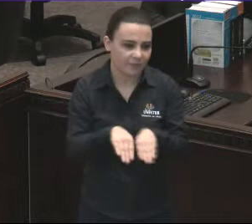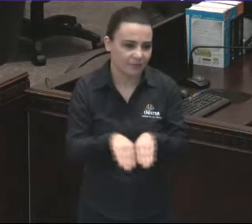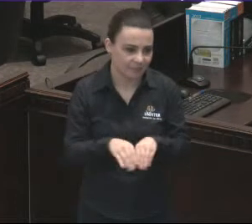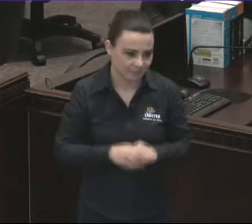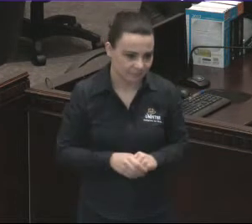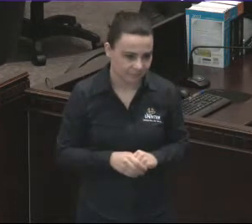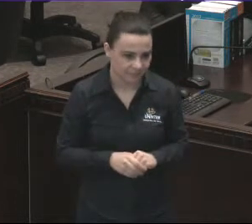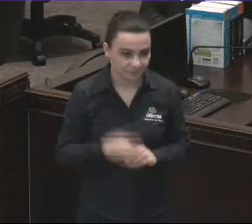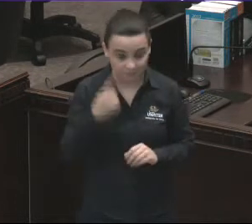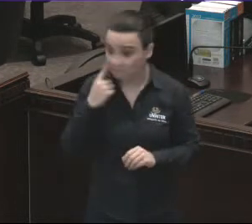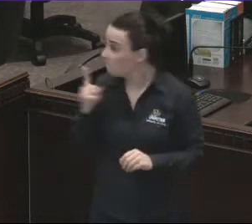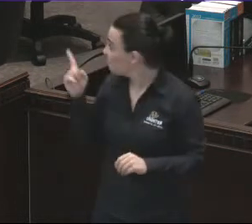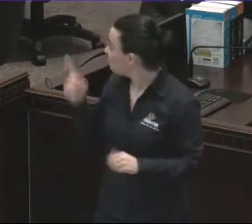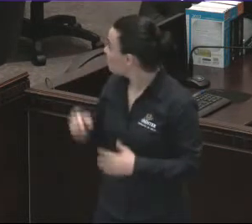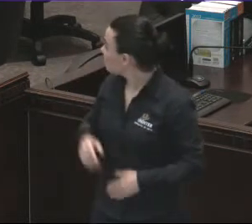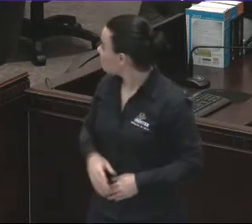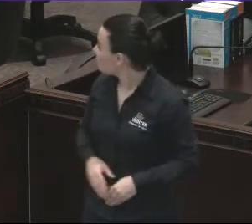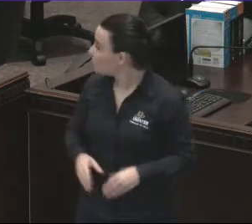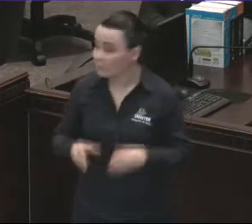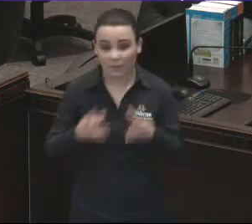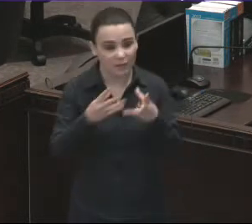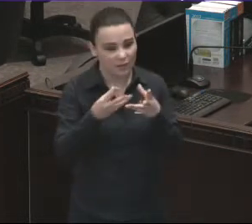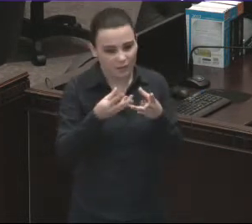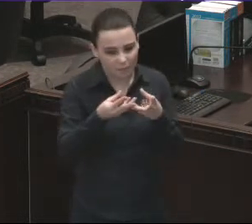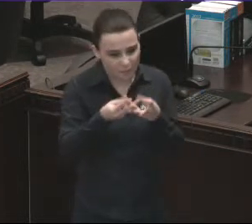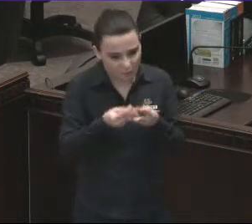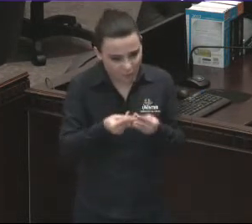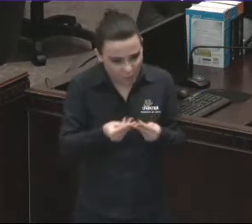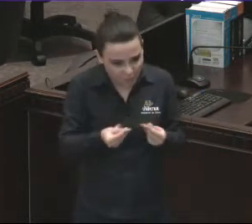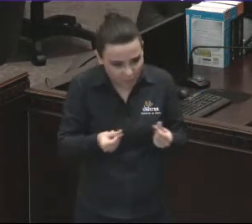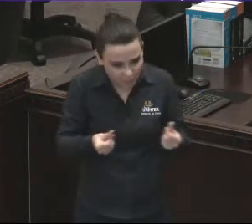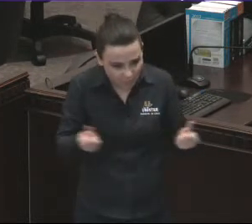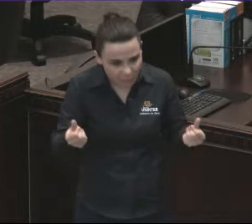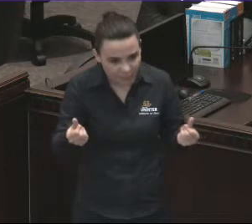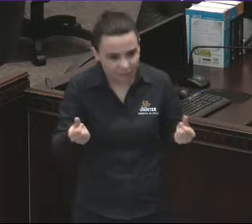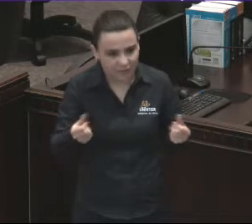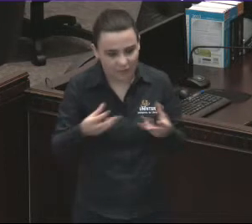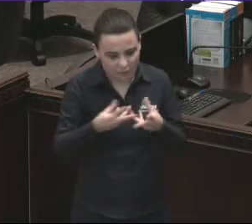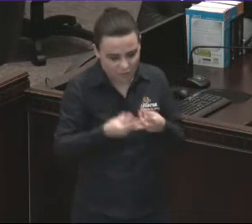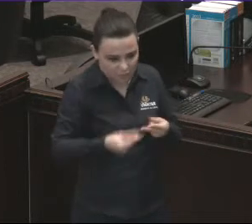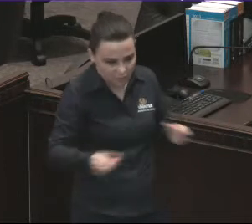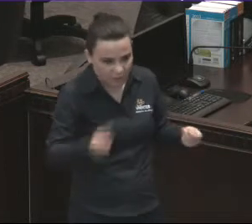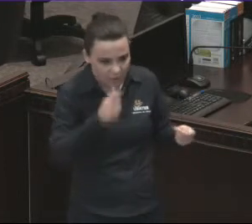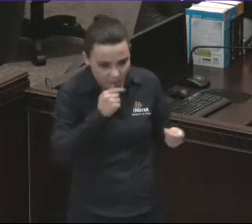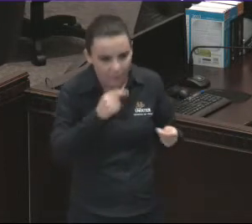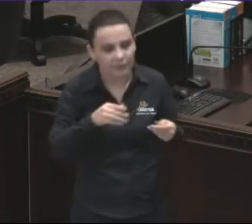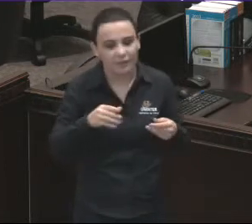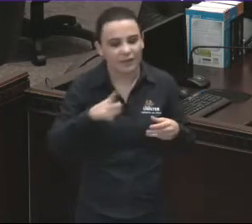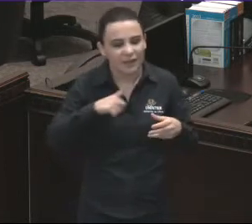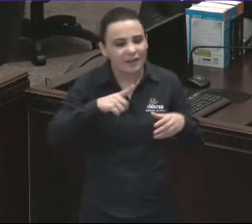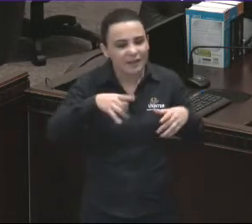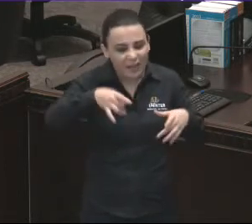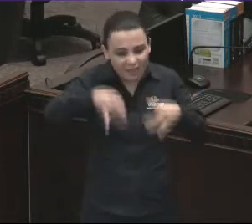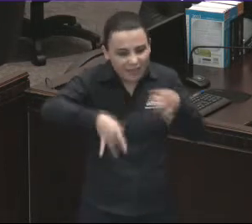muito solúvel em água, solubilizado na água, e esse lodo, então, é retirado, e